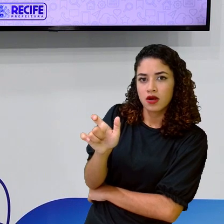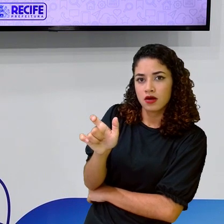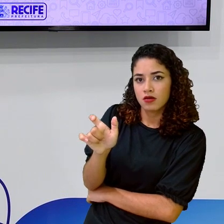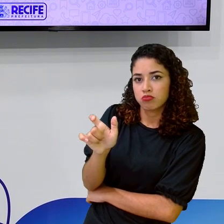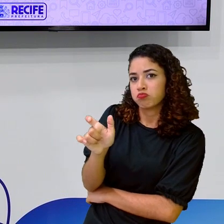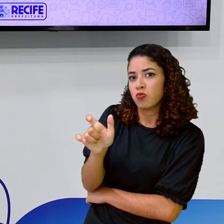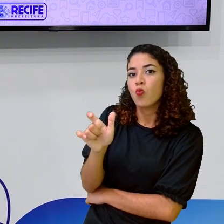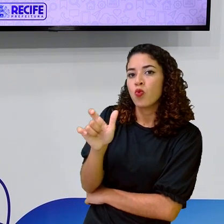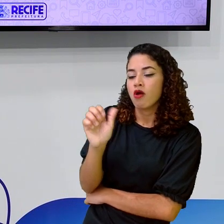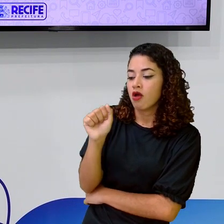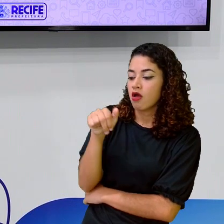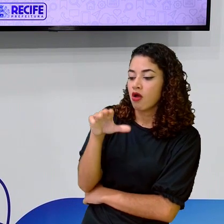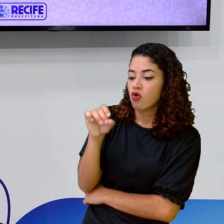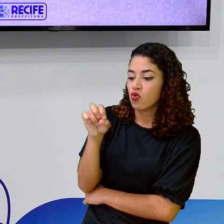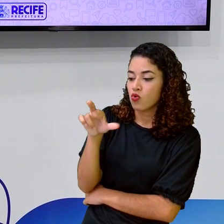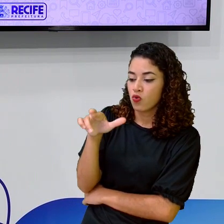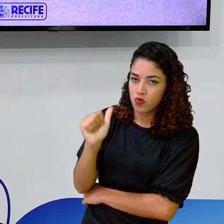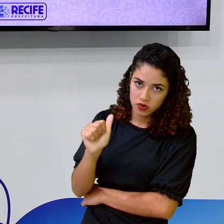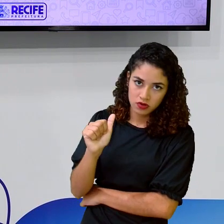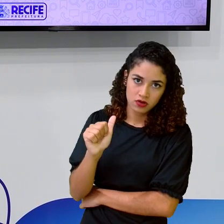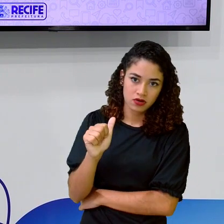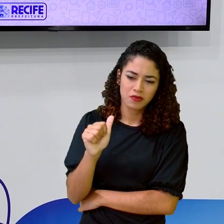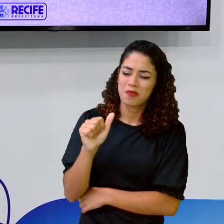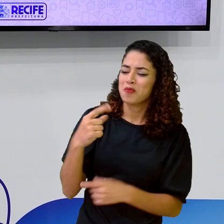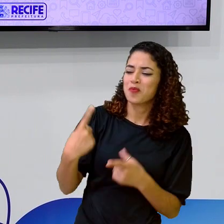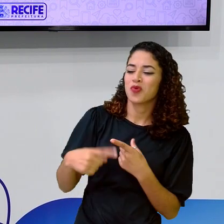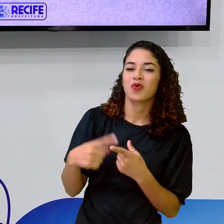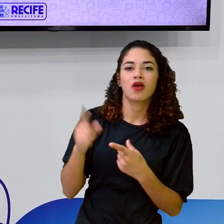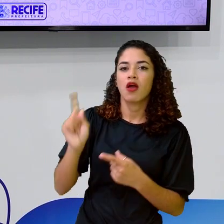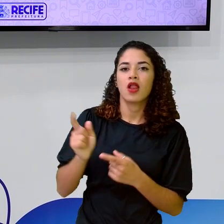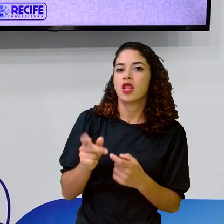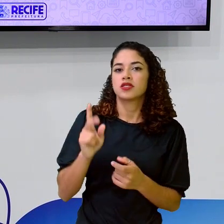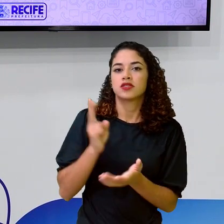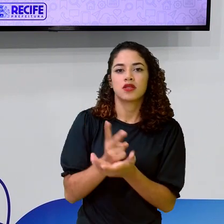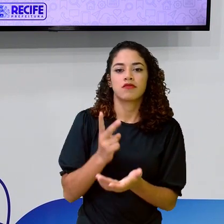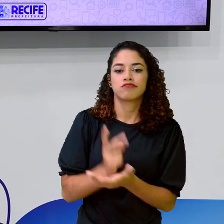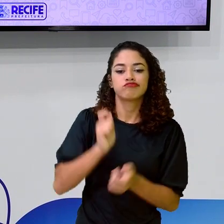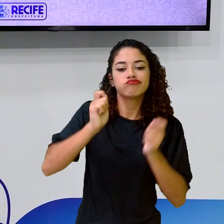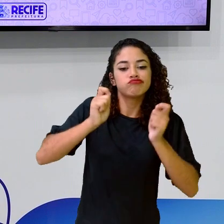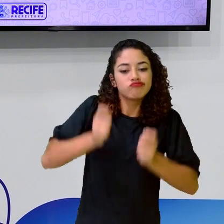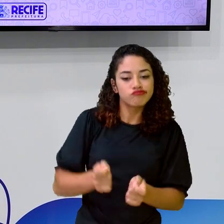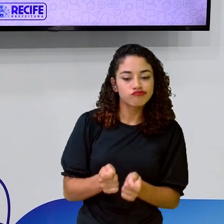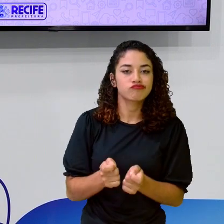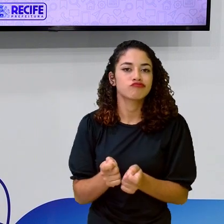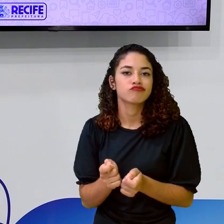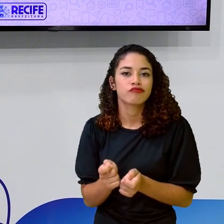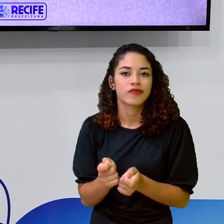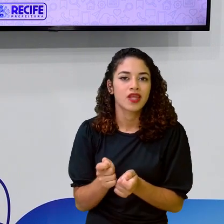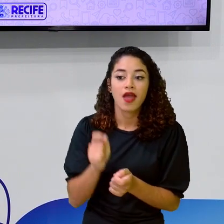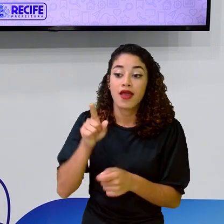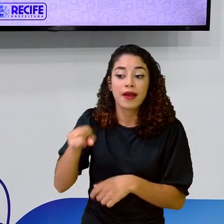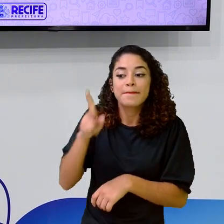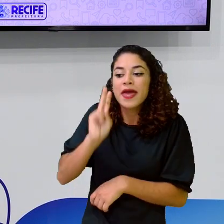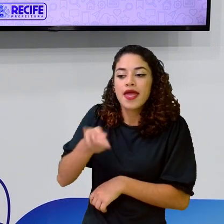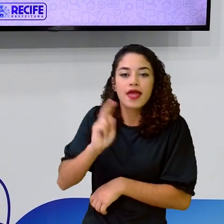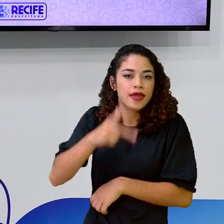que geralmente, eles são fixos ali, naquela bancada, do telejornal, eles são chamados, de âncora,